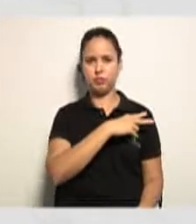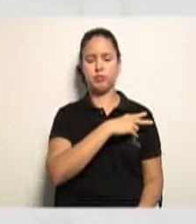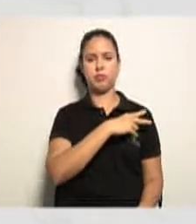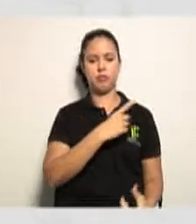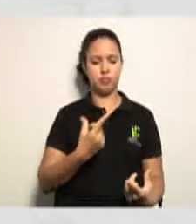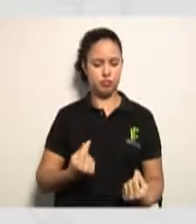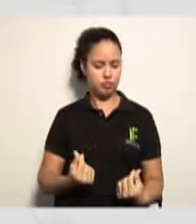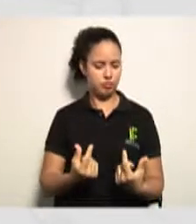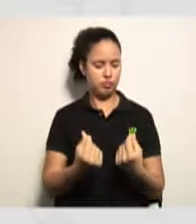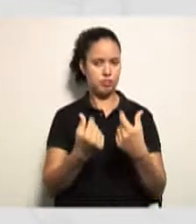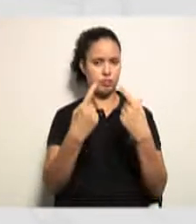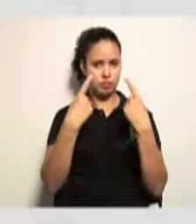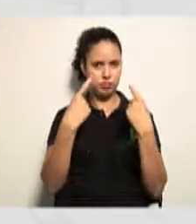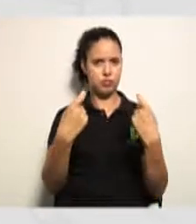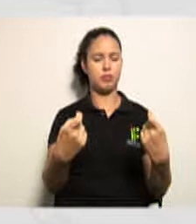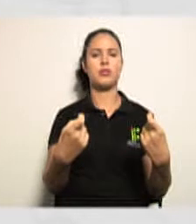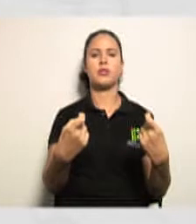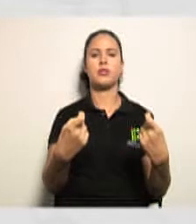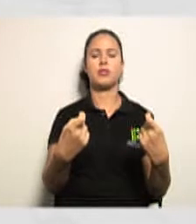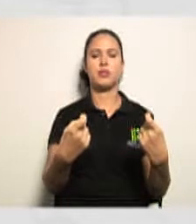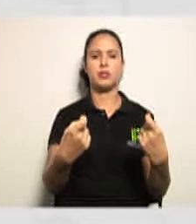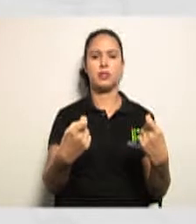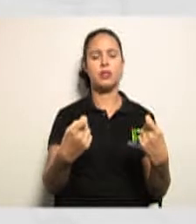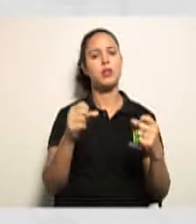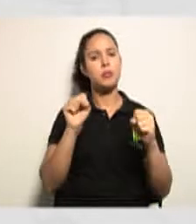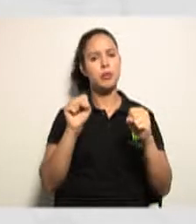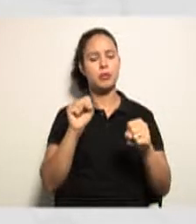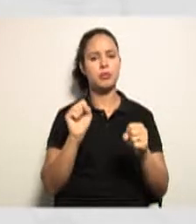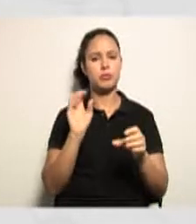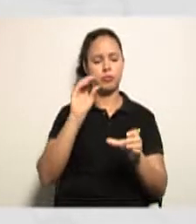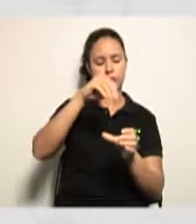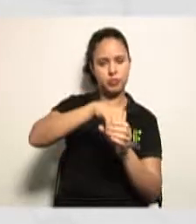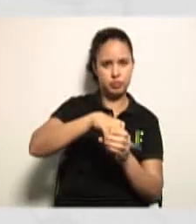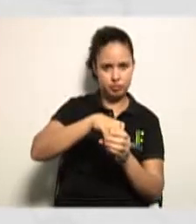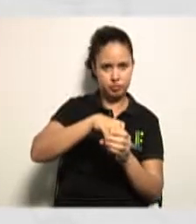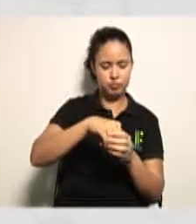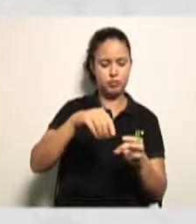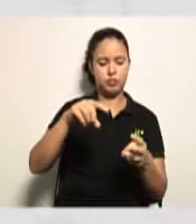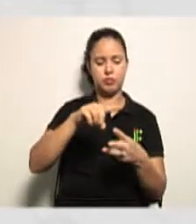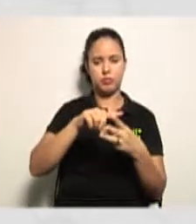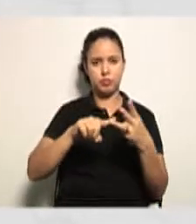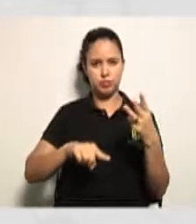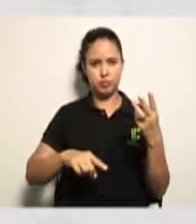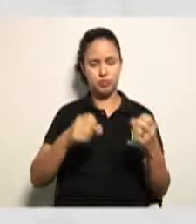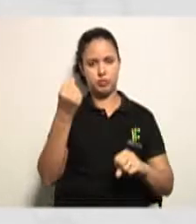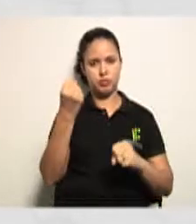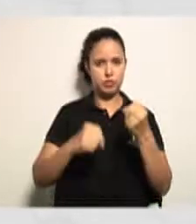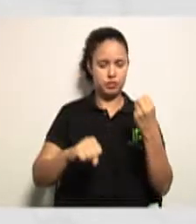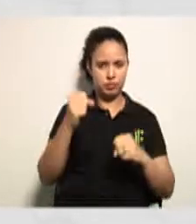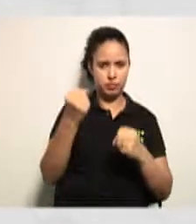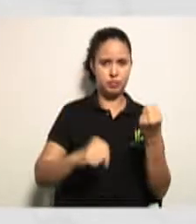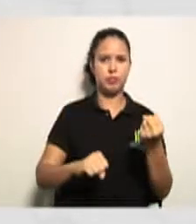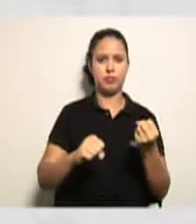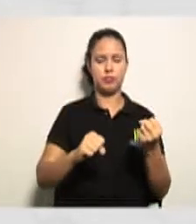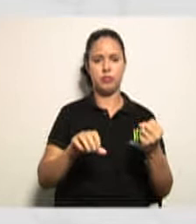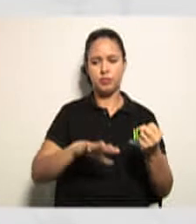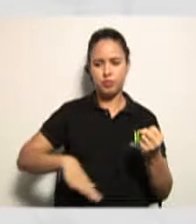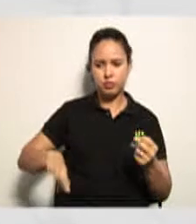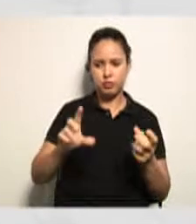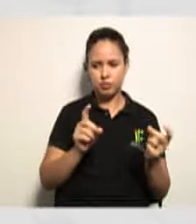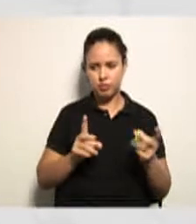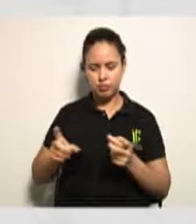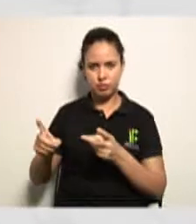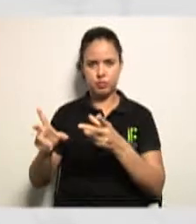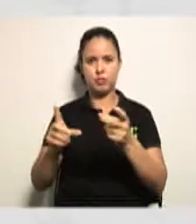que podem ser em três setores: no setor industrial, comercial, agropecuário e de